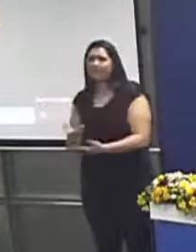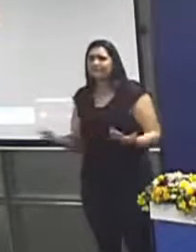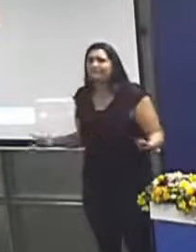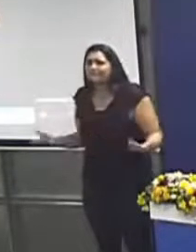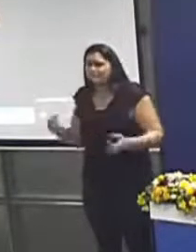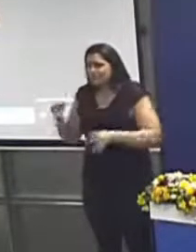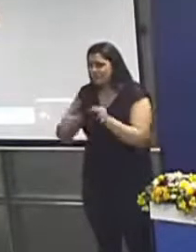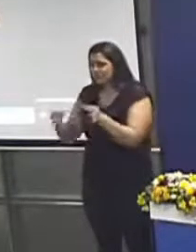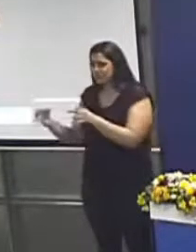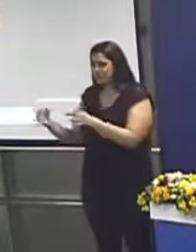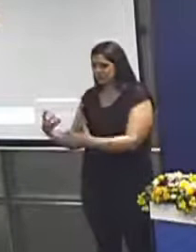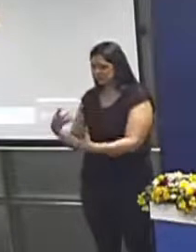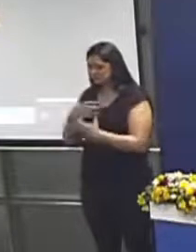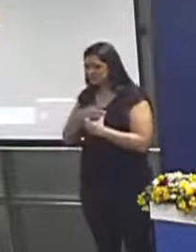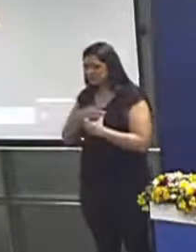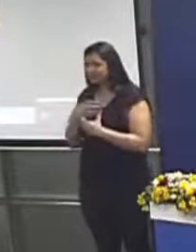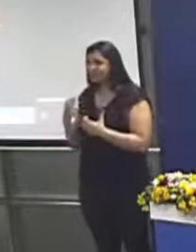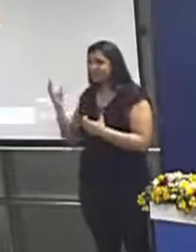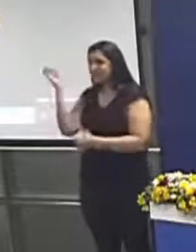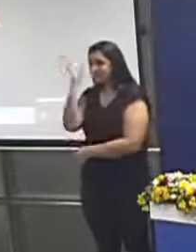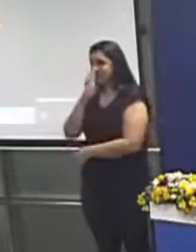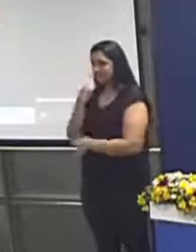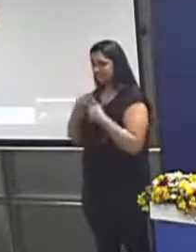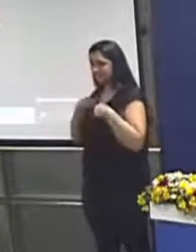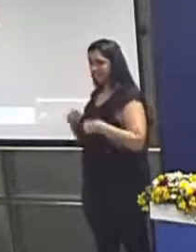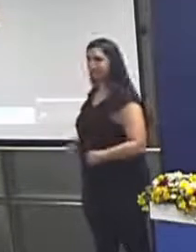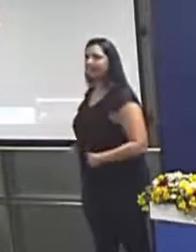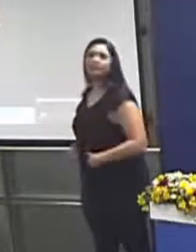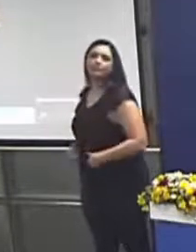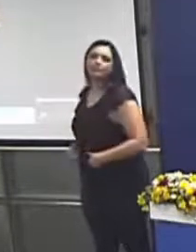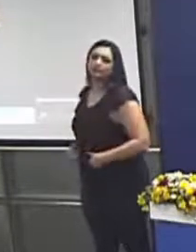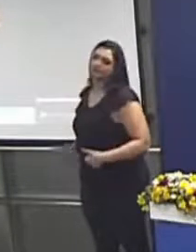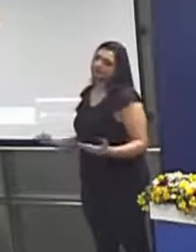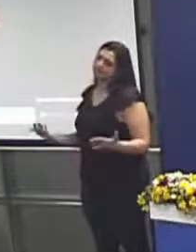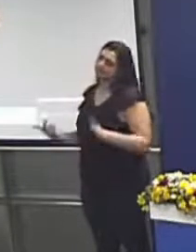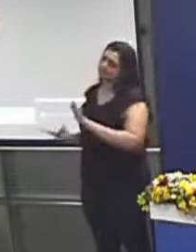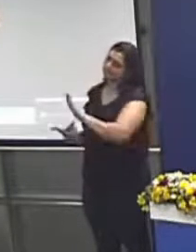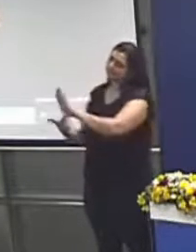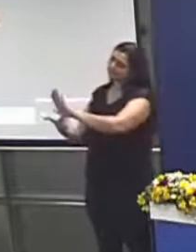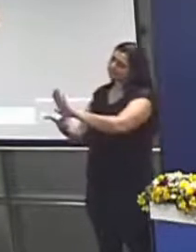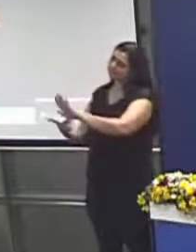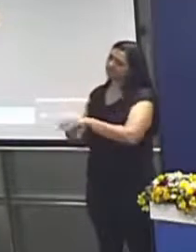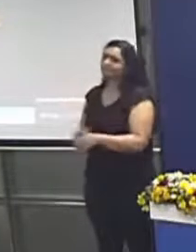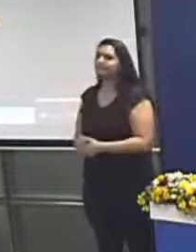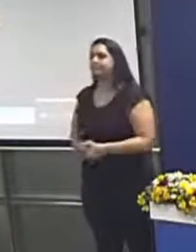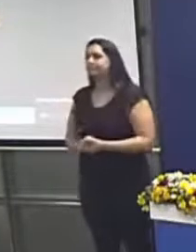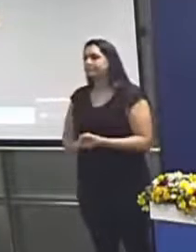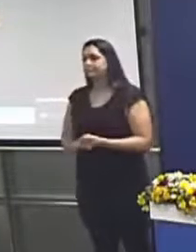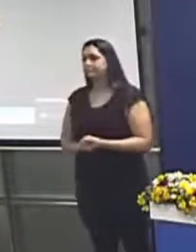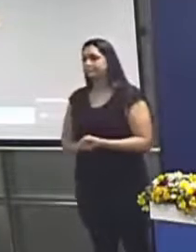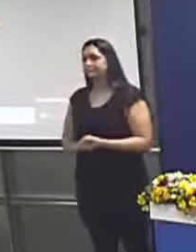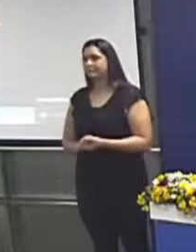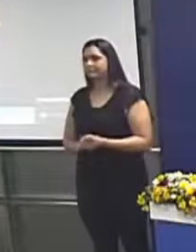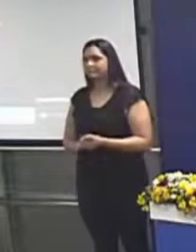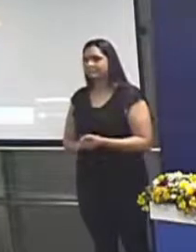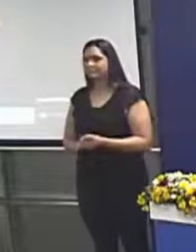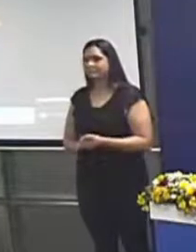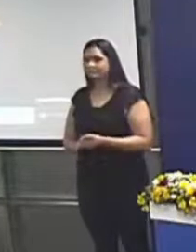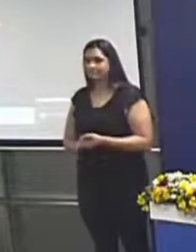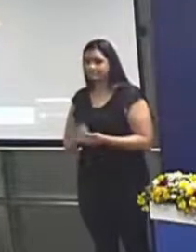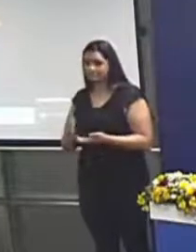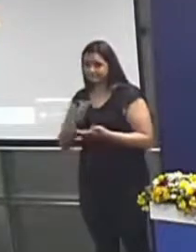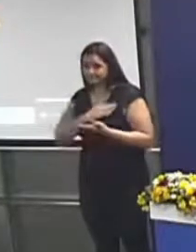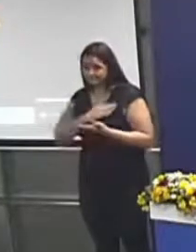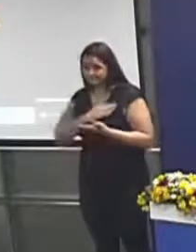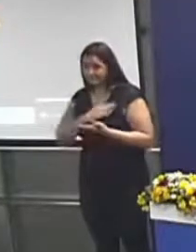da justiça e a camisa da seleção, vamos analisar a apresentação. Seja patriota, vem lutar por